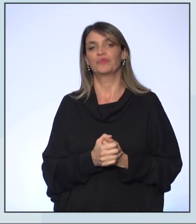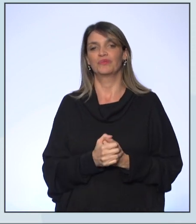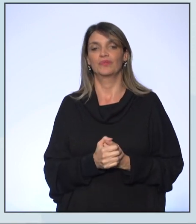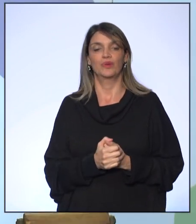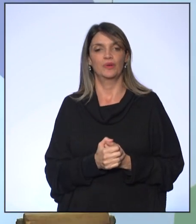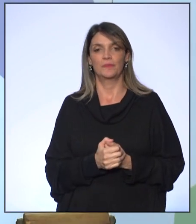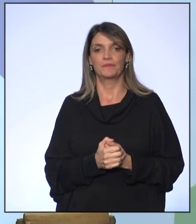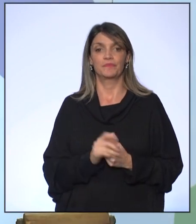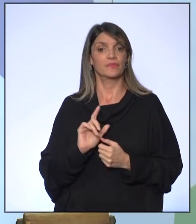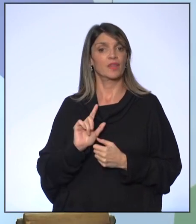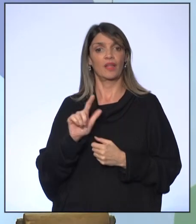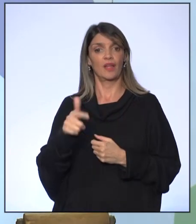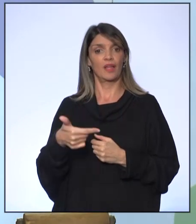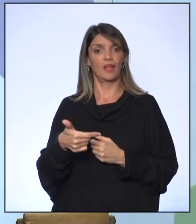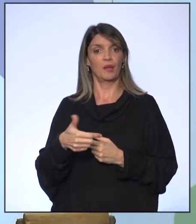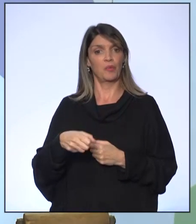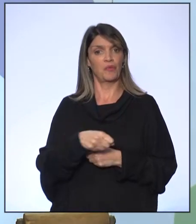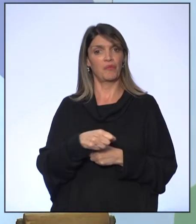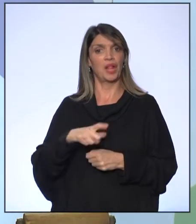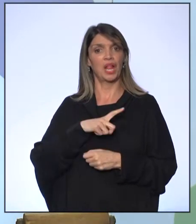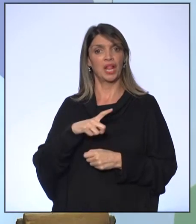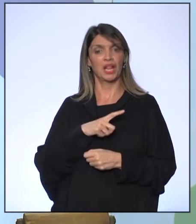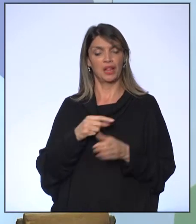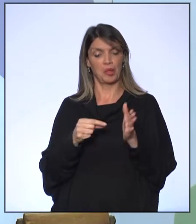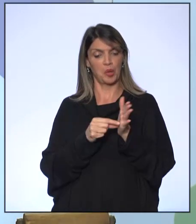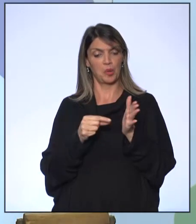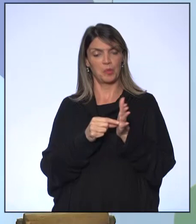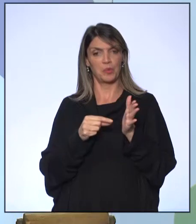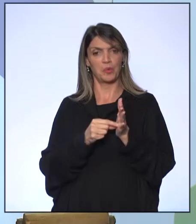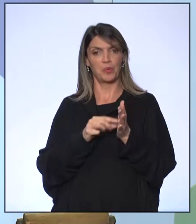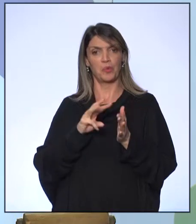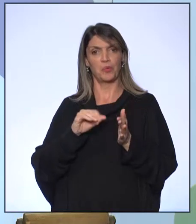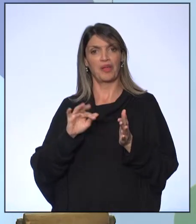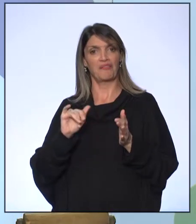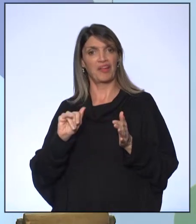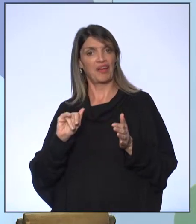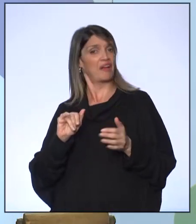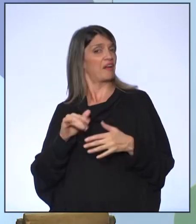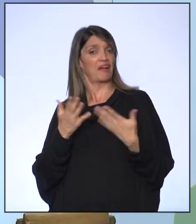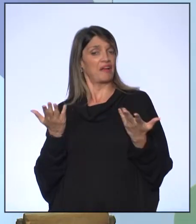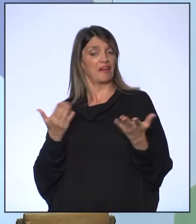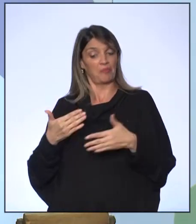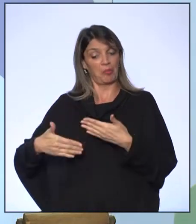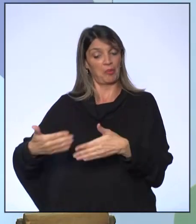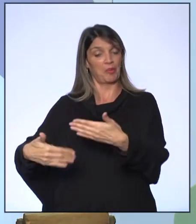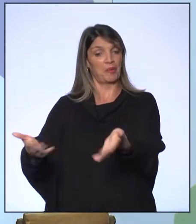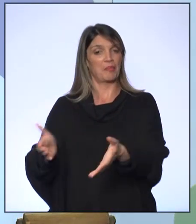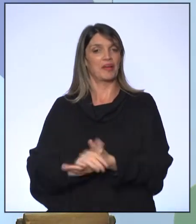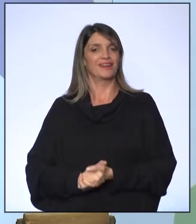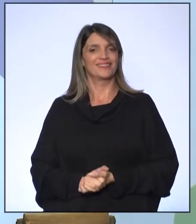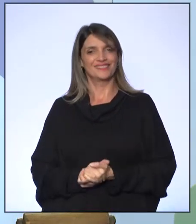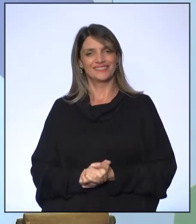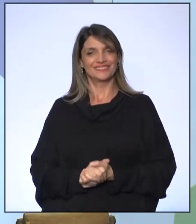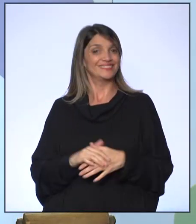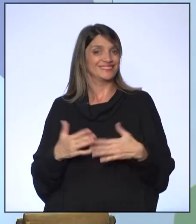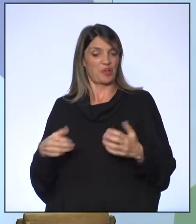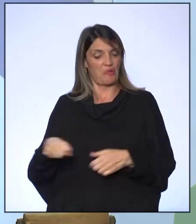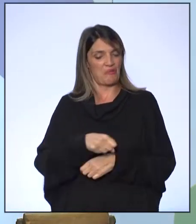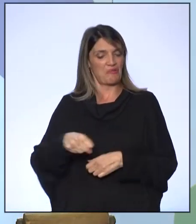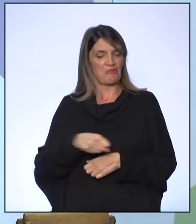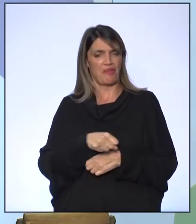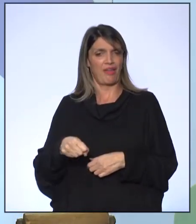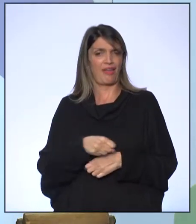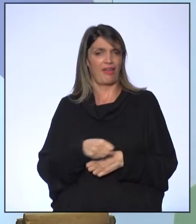pouco os ferros de passar tem até Bluetooth, né? Conexão, Wi-Fi, todas essas coisas. Daqui a pouco é o próximo passo aí do ferro de